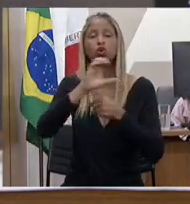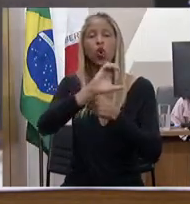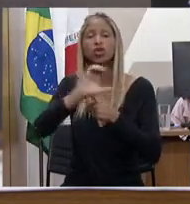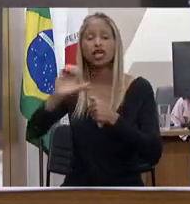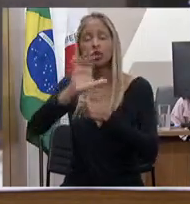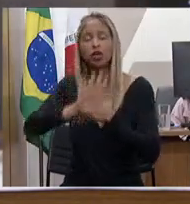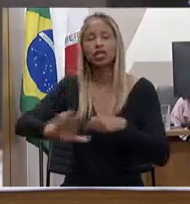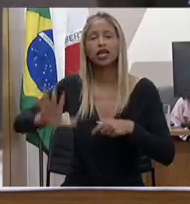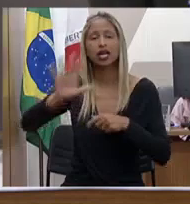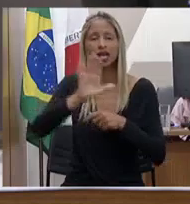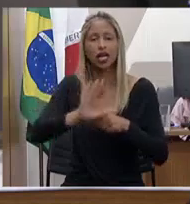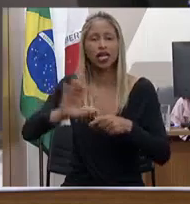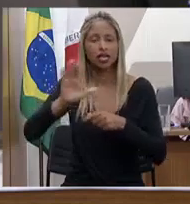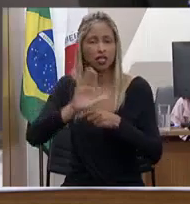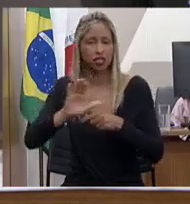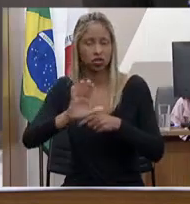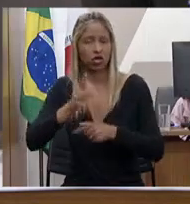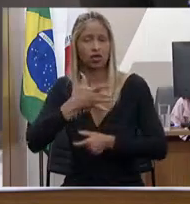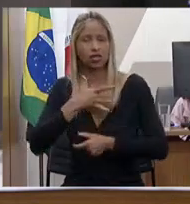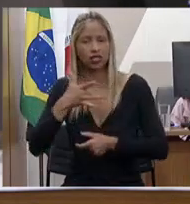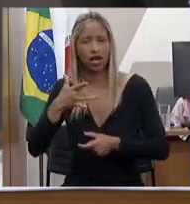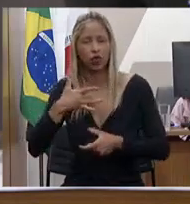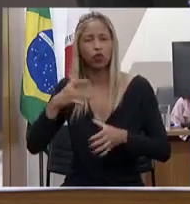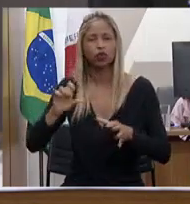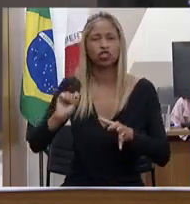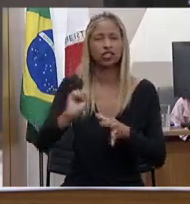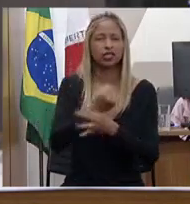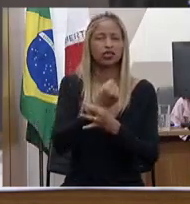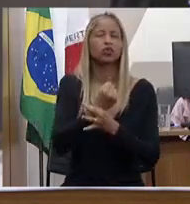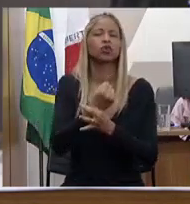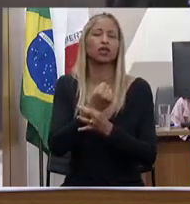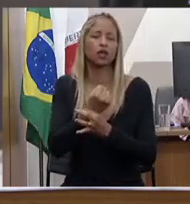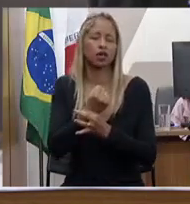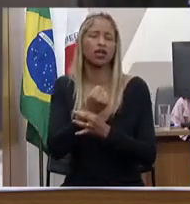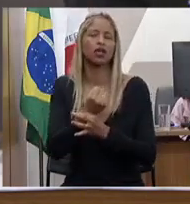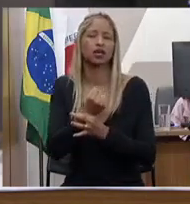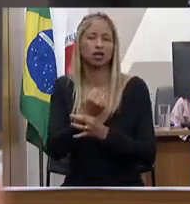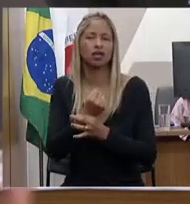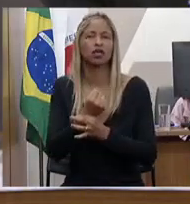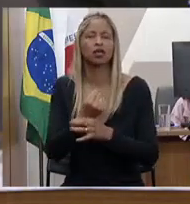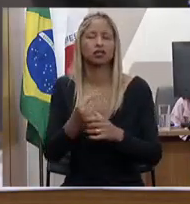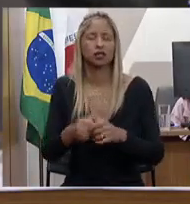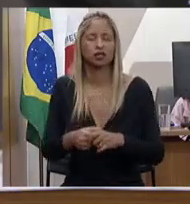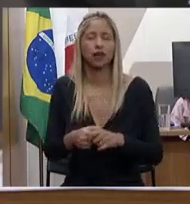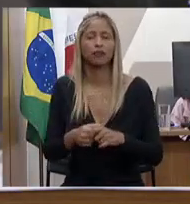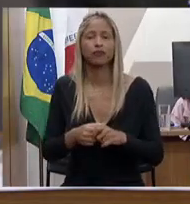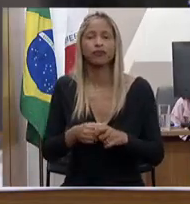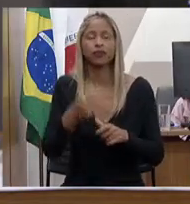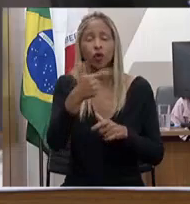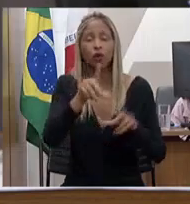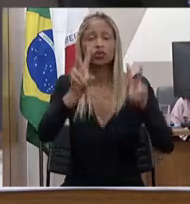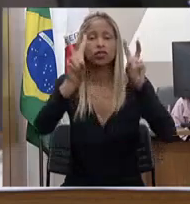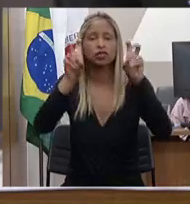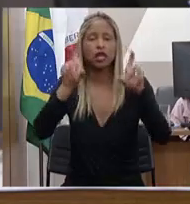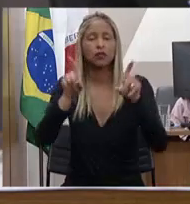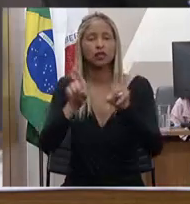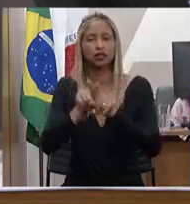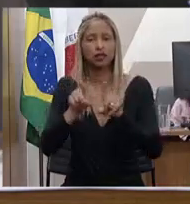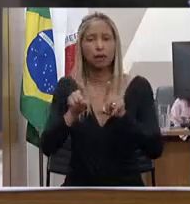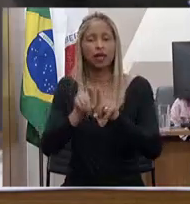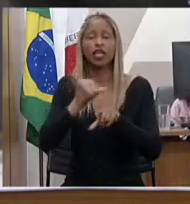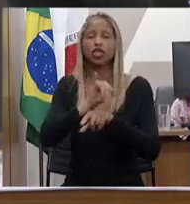Nacional de promoção da Saúde da segurança porque isso é assim como outros temas é uma meta